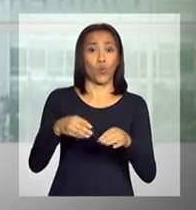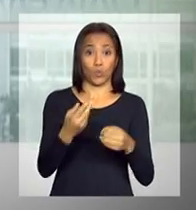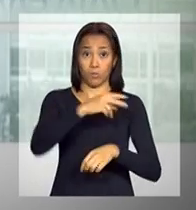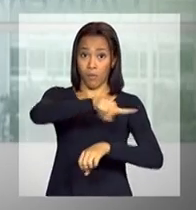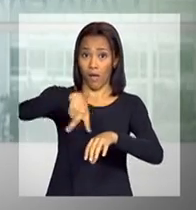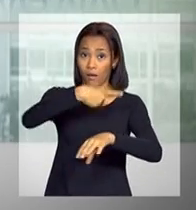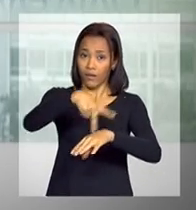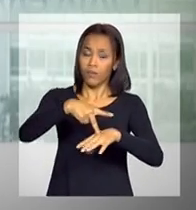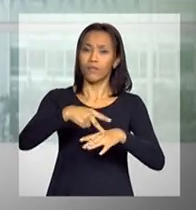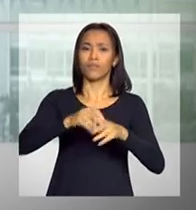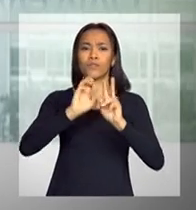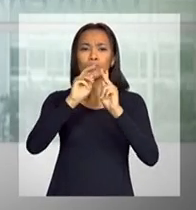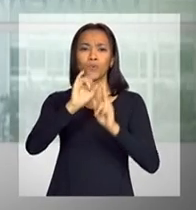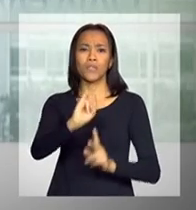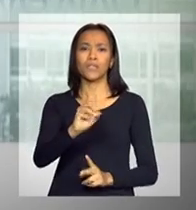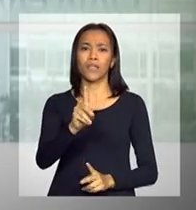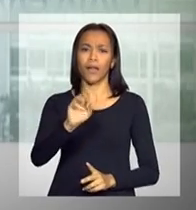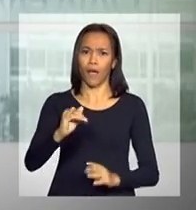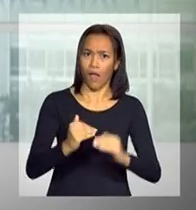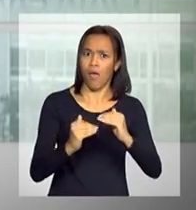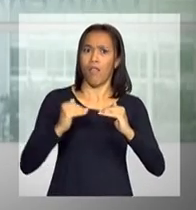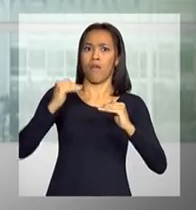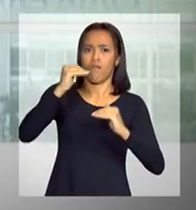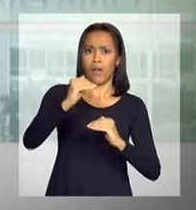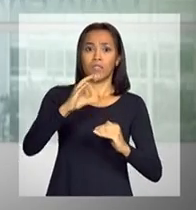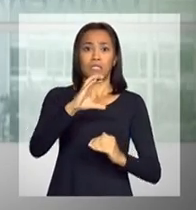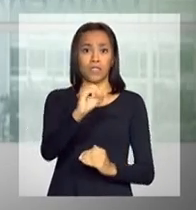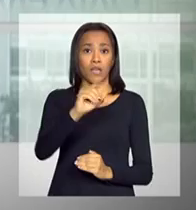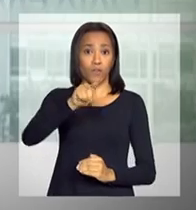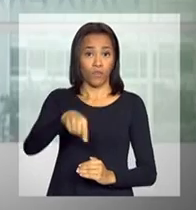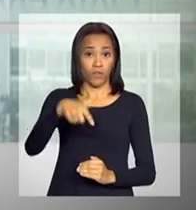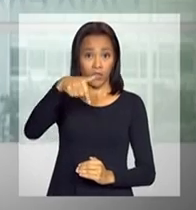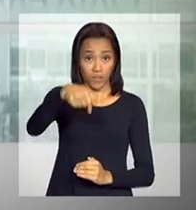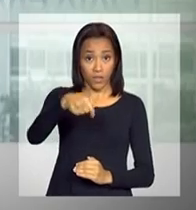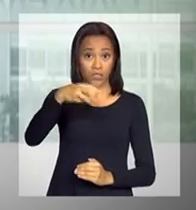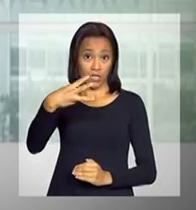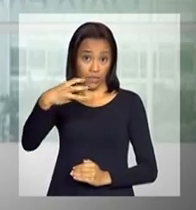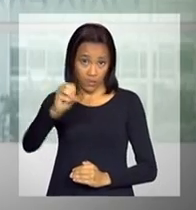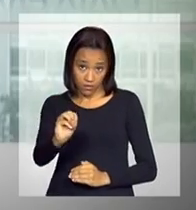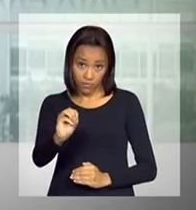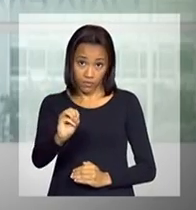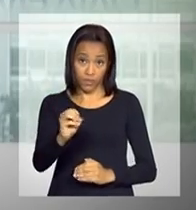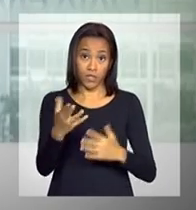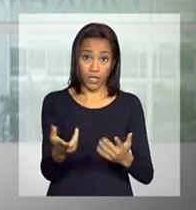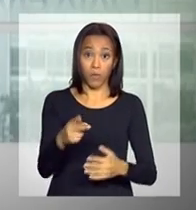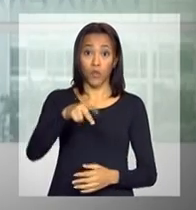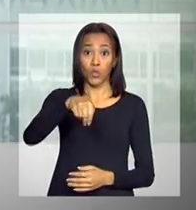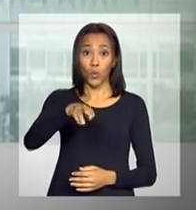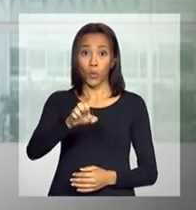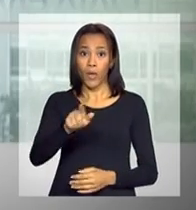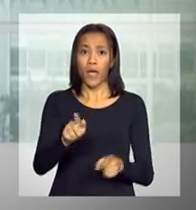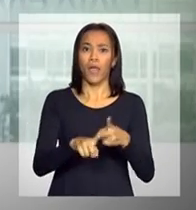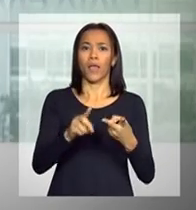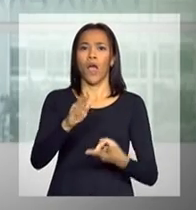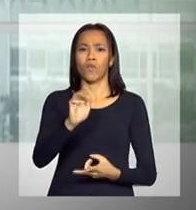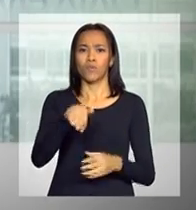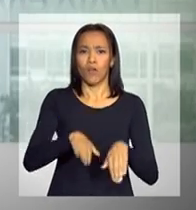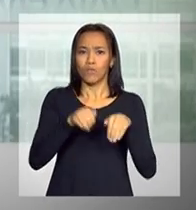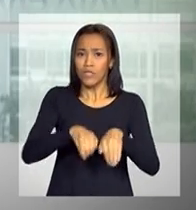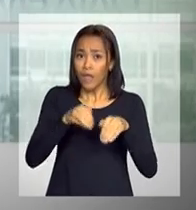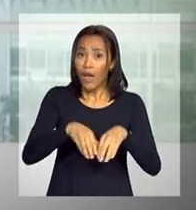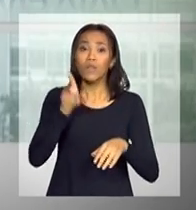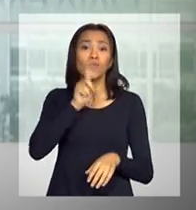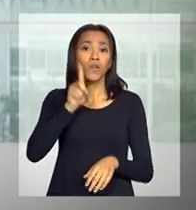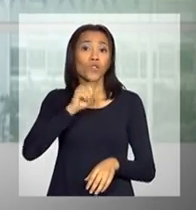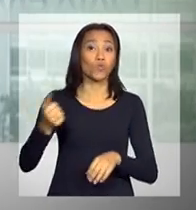com desenvolvimento humano elevado com IDH de 0,730 Noruega Austrália e Estados Unidos